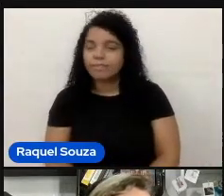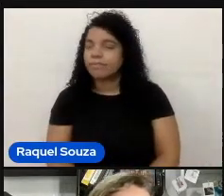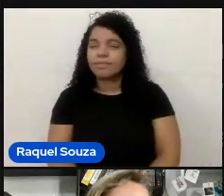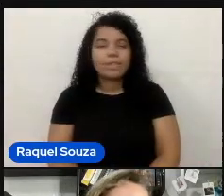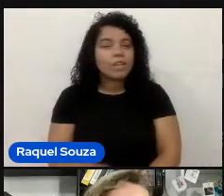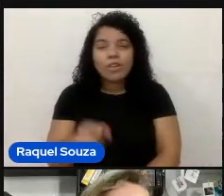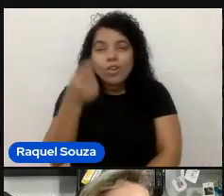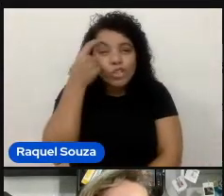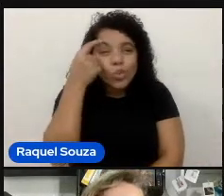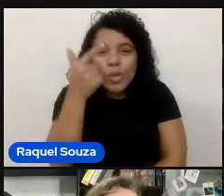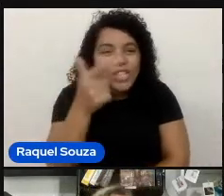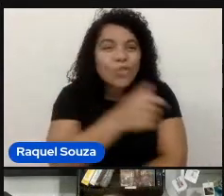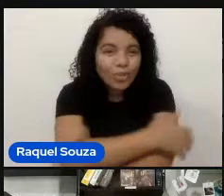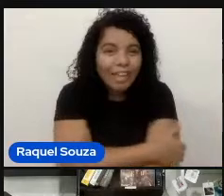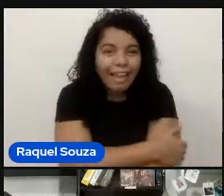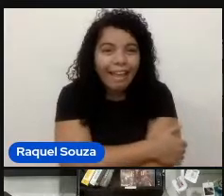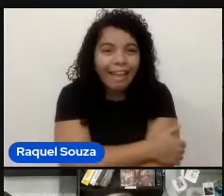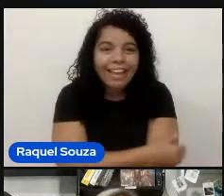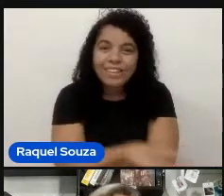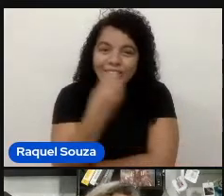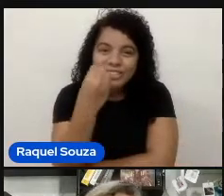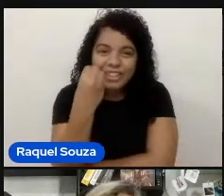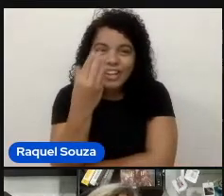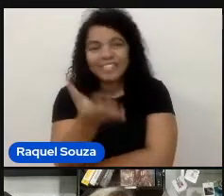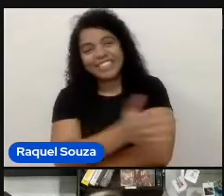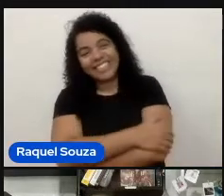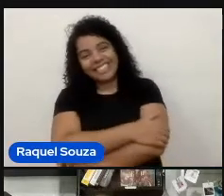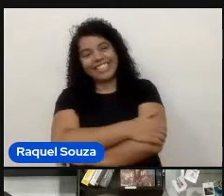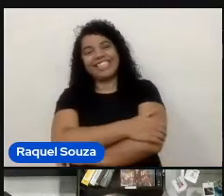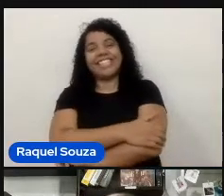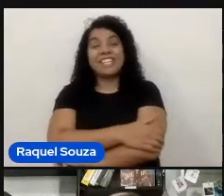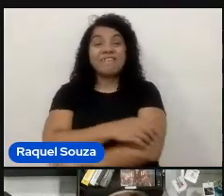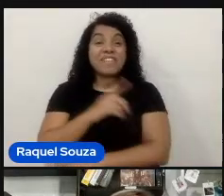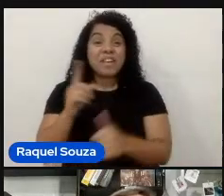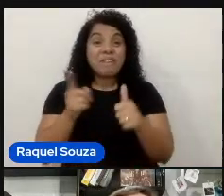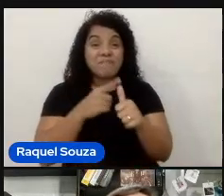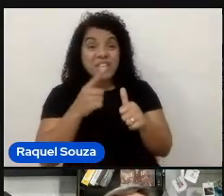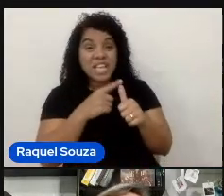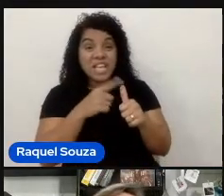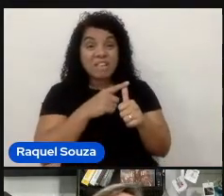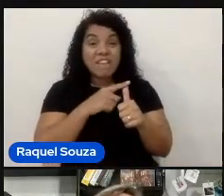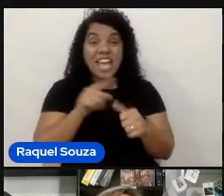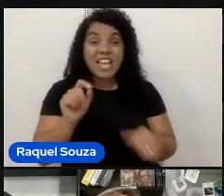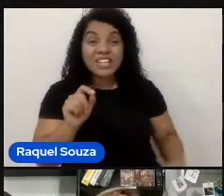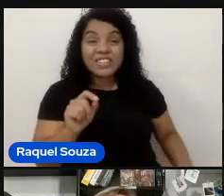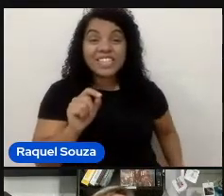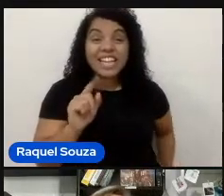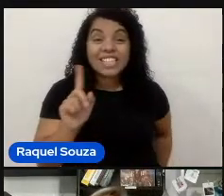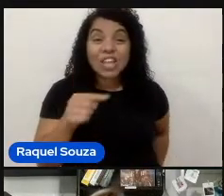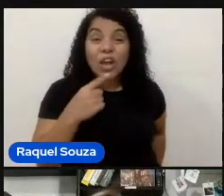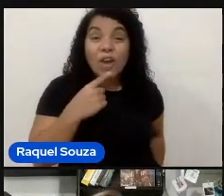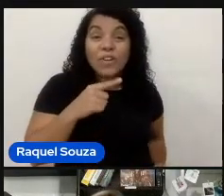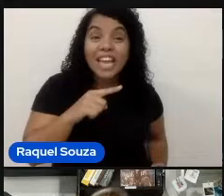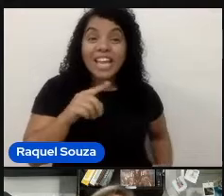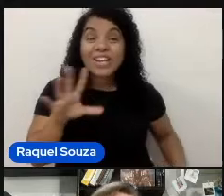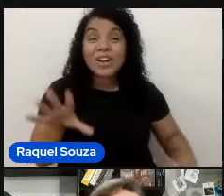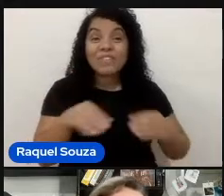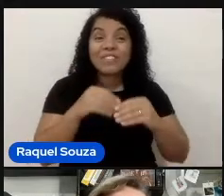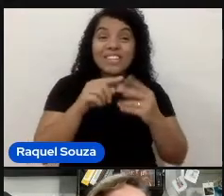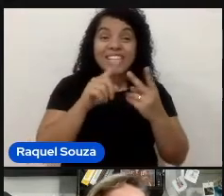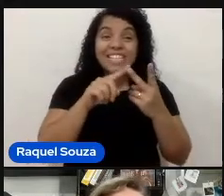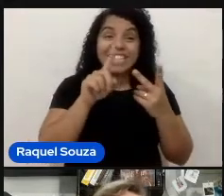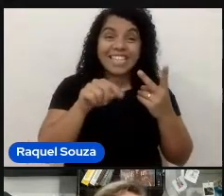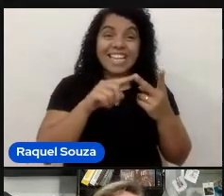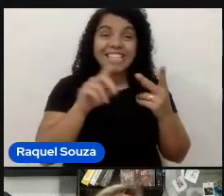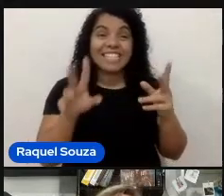né, Dé? Querer cutucar onça com a vara curta. Bom, primeiro, só complementando, que a e QC eles se complementam,